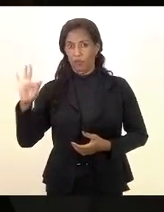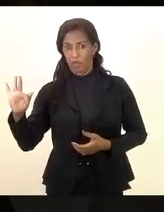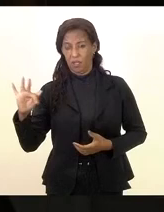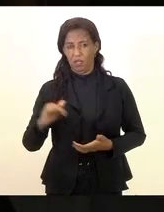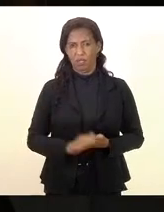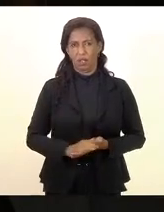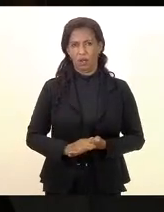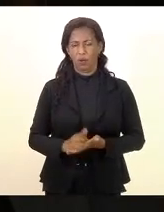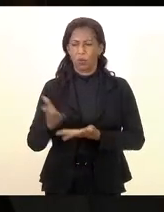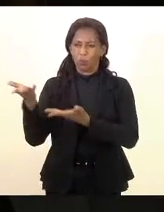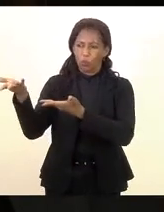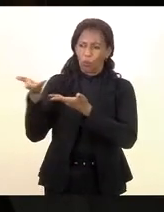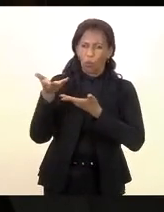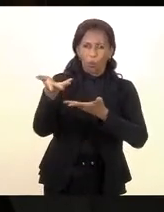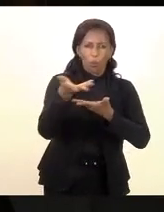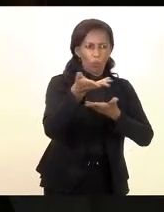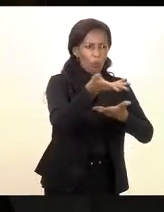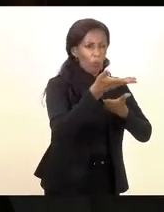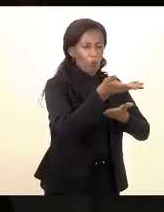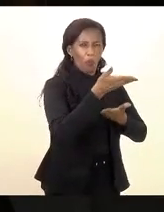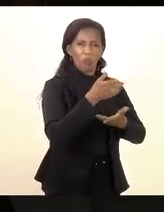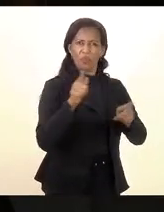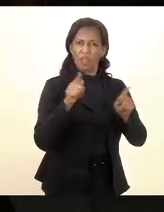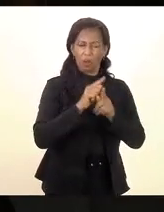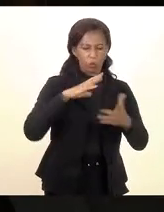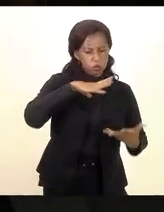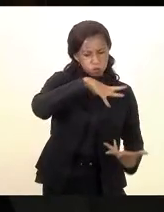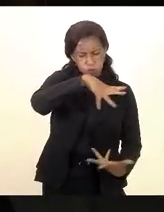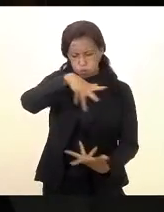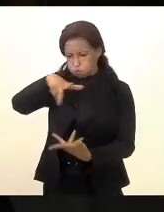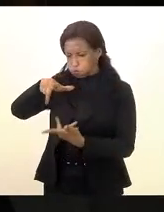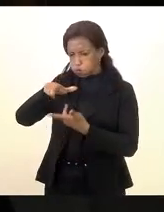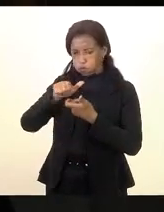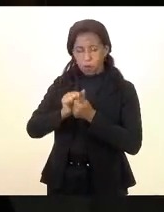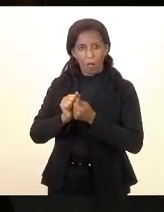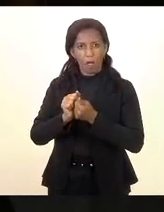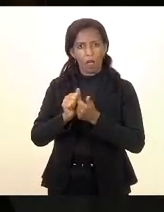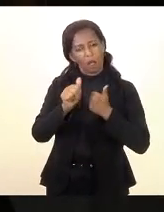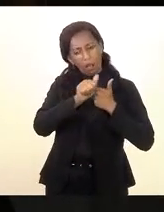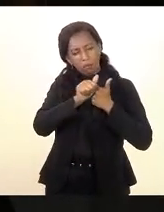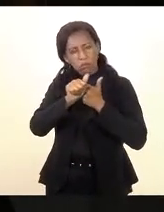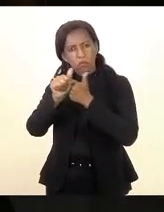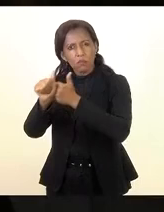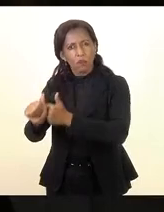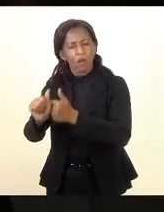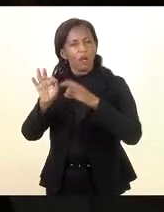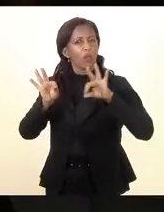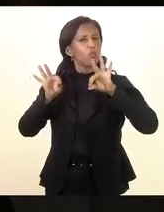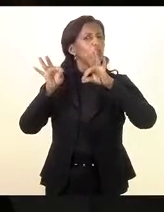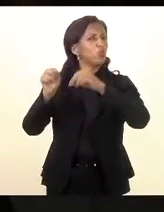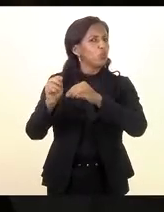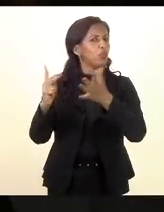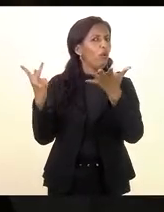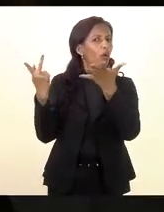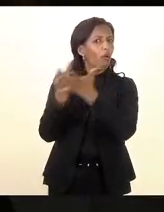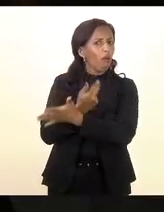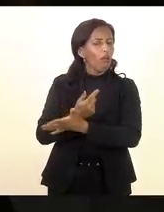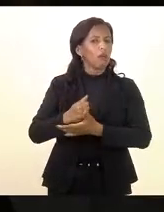convidar os organismos internacionais para acompanharem toda essa apuração